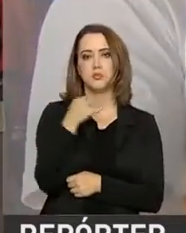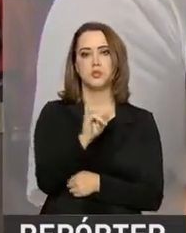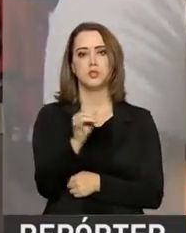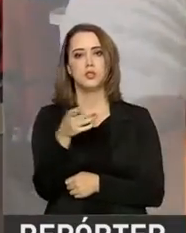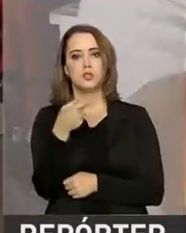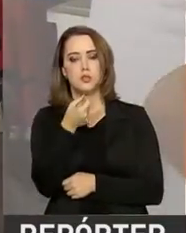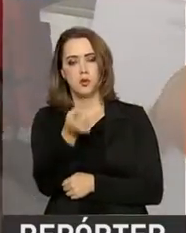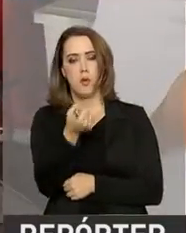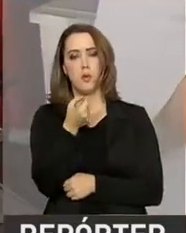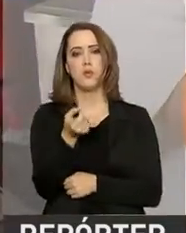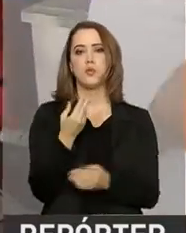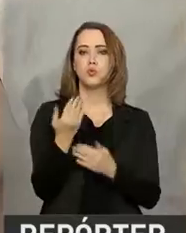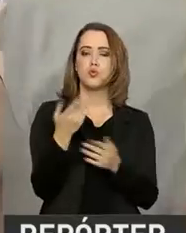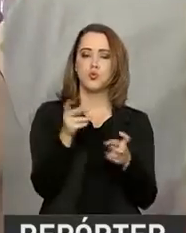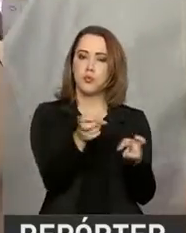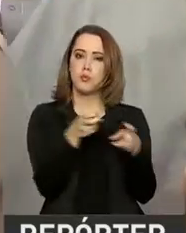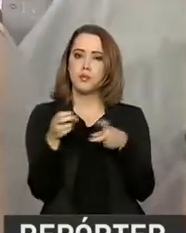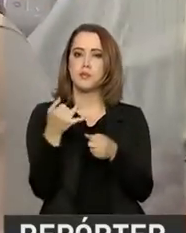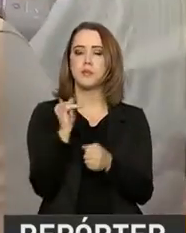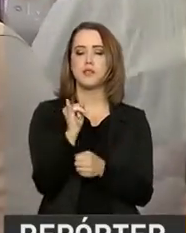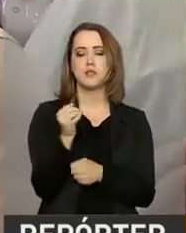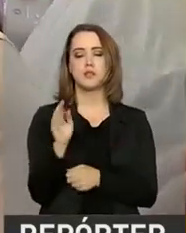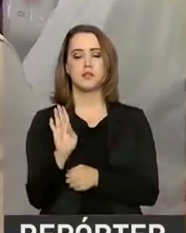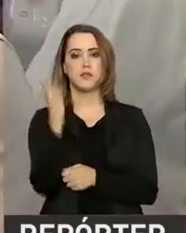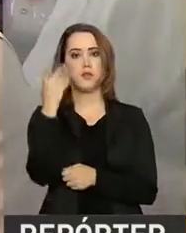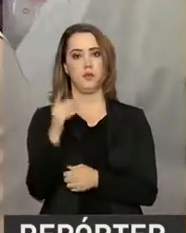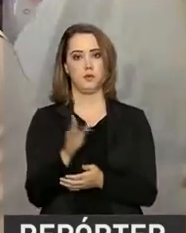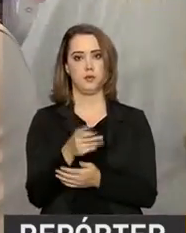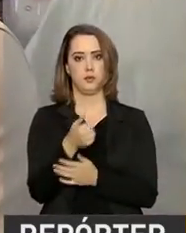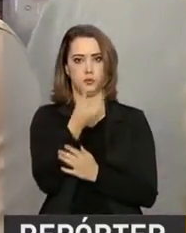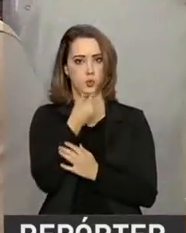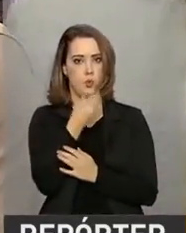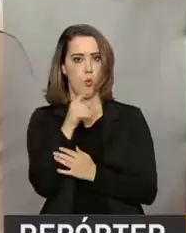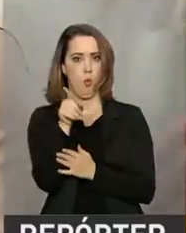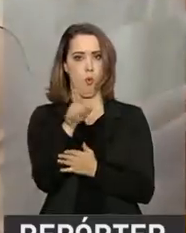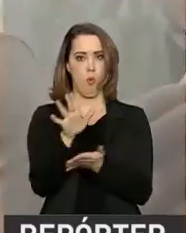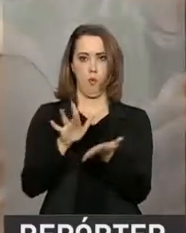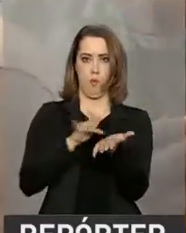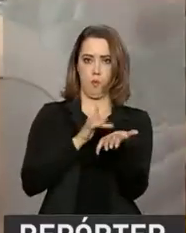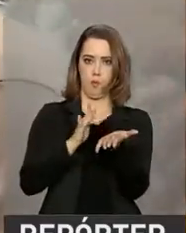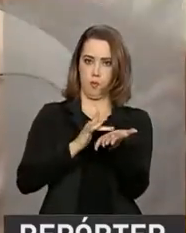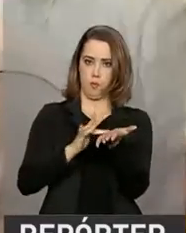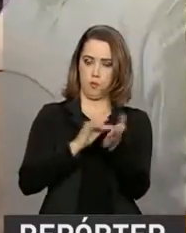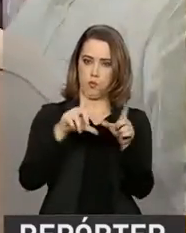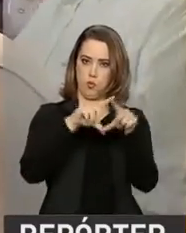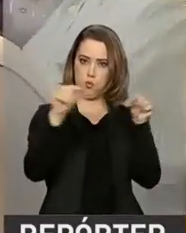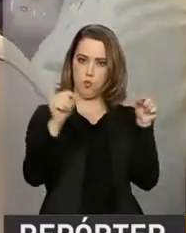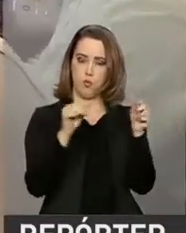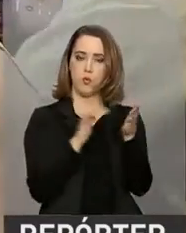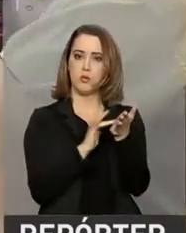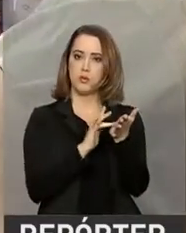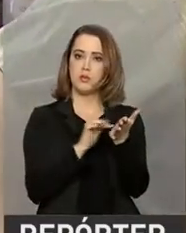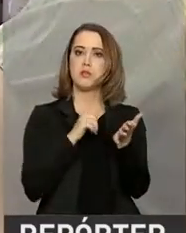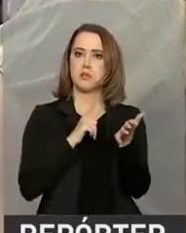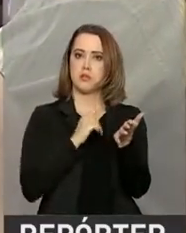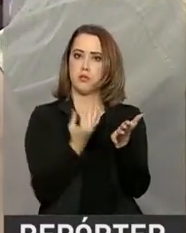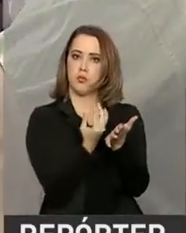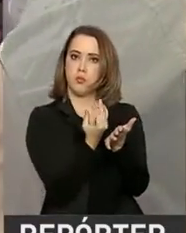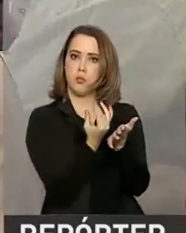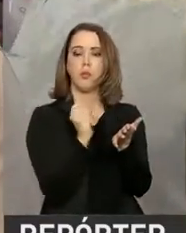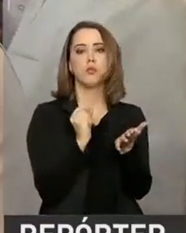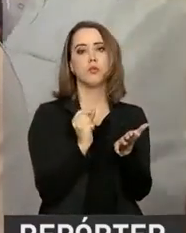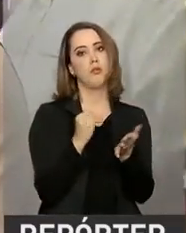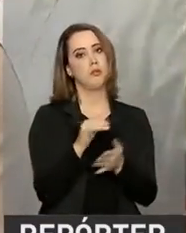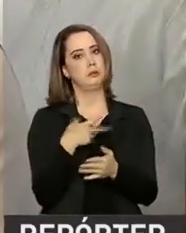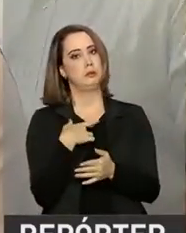o dinheiro falso passa a mão no meio do túnel que tem um relevo perdeu aderência aí quando não tem